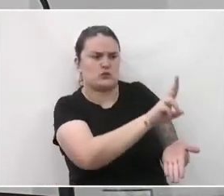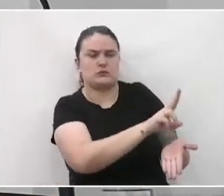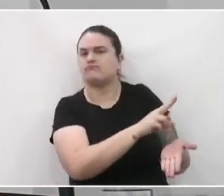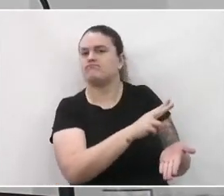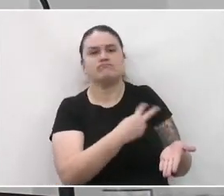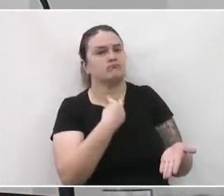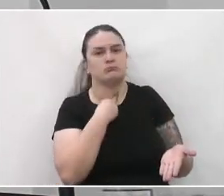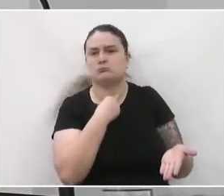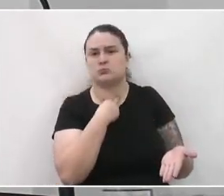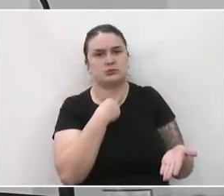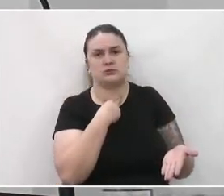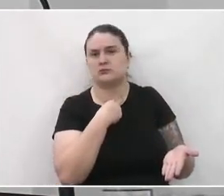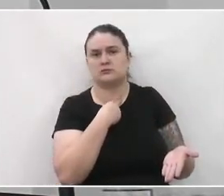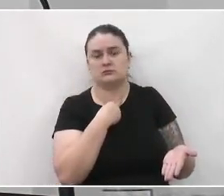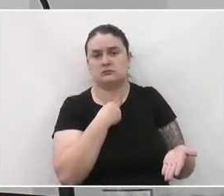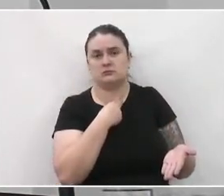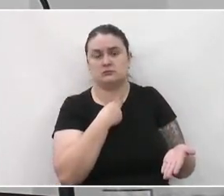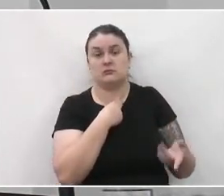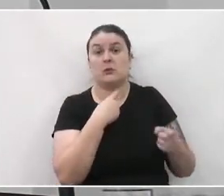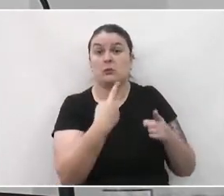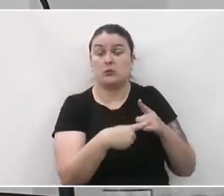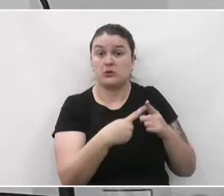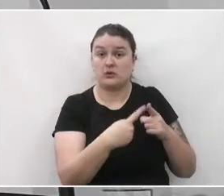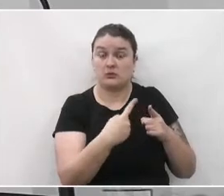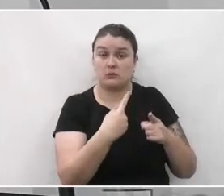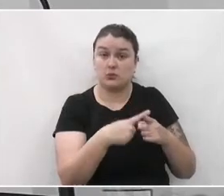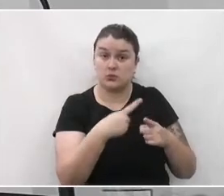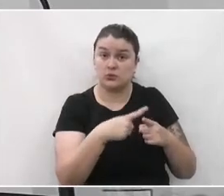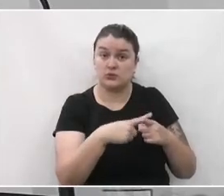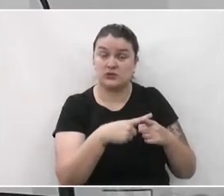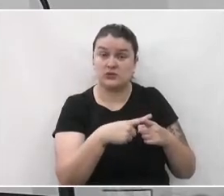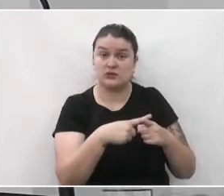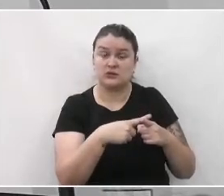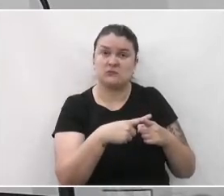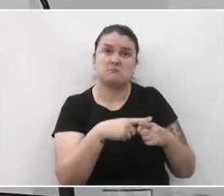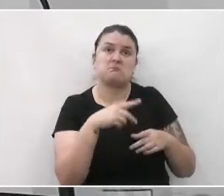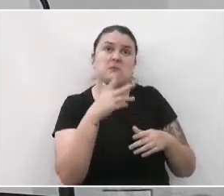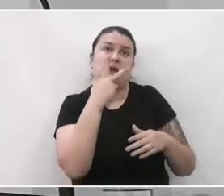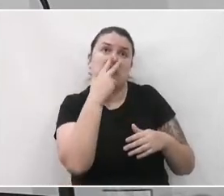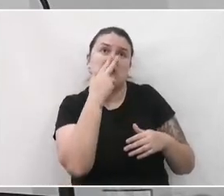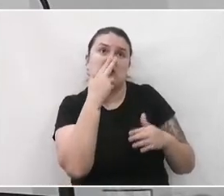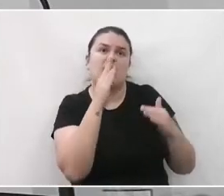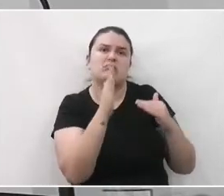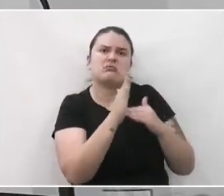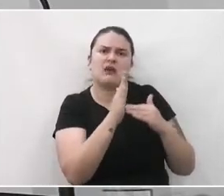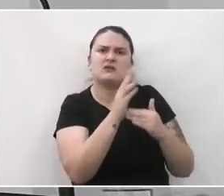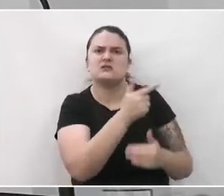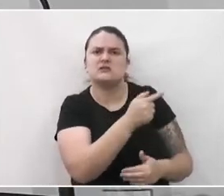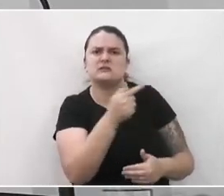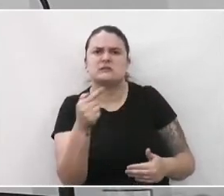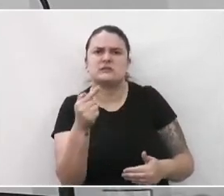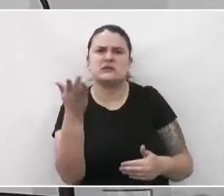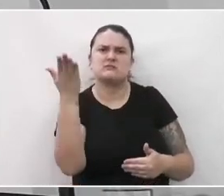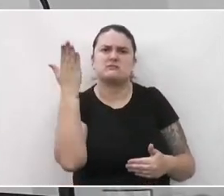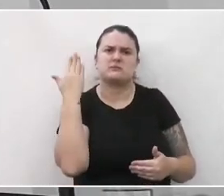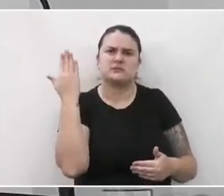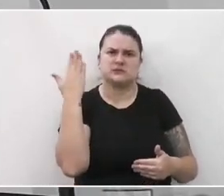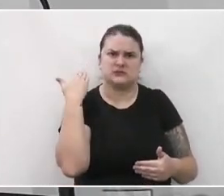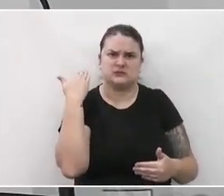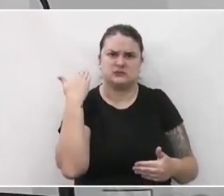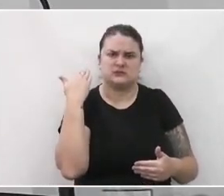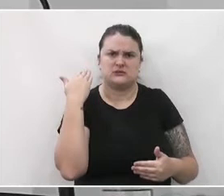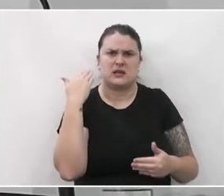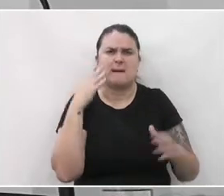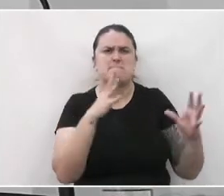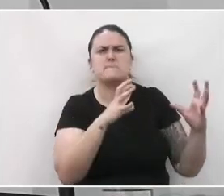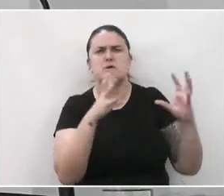se pode ser feito. E isso foi até Na semana passada foi uma